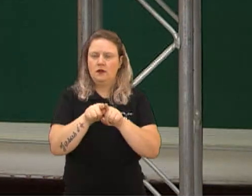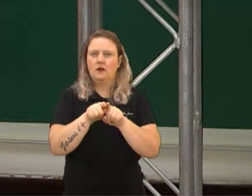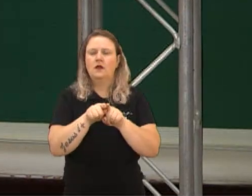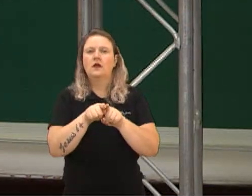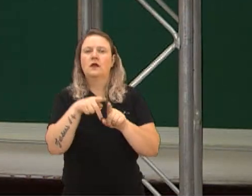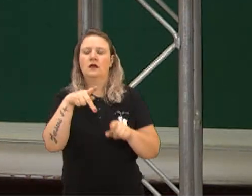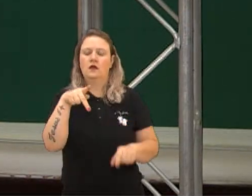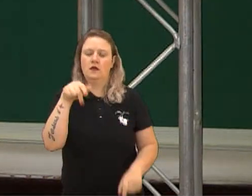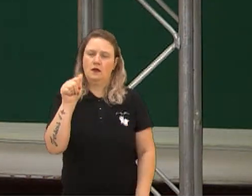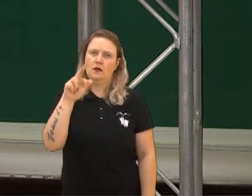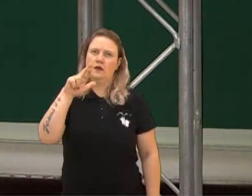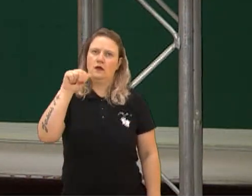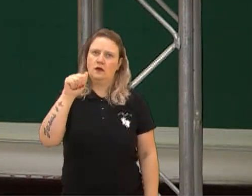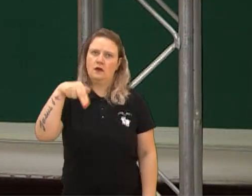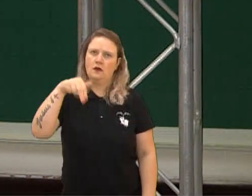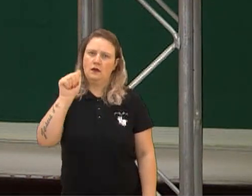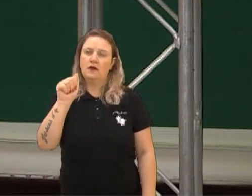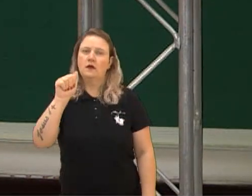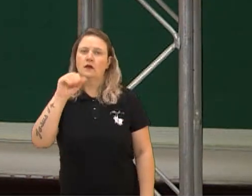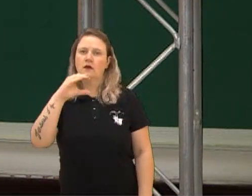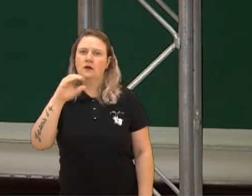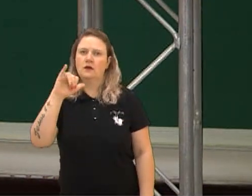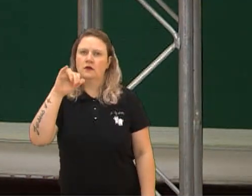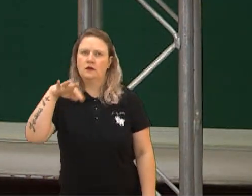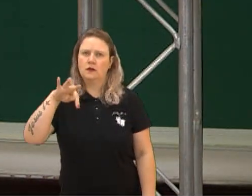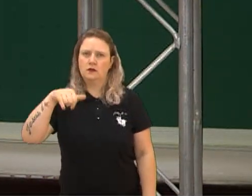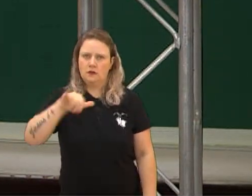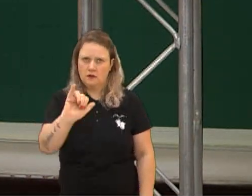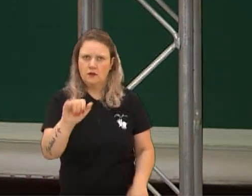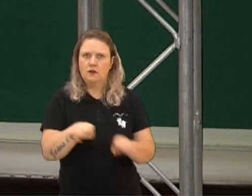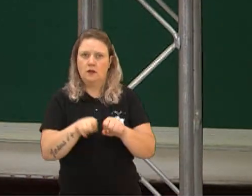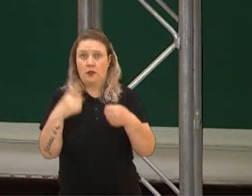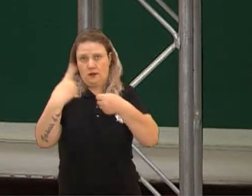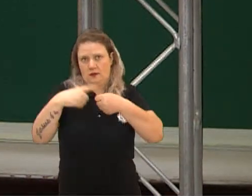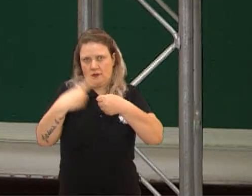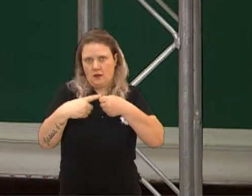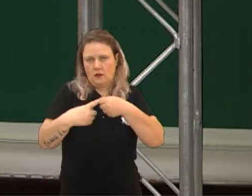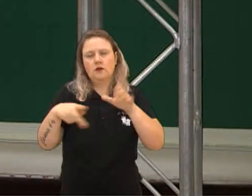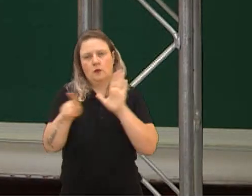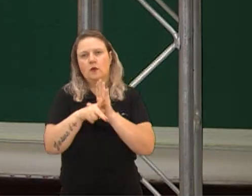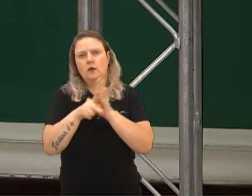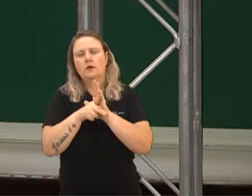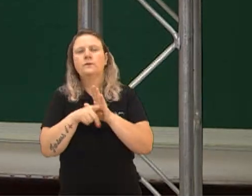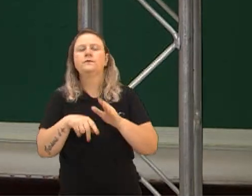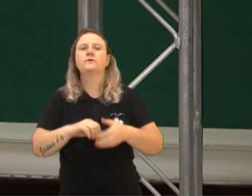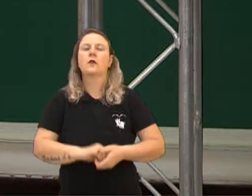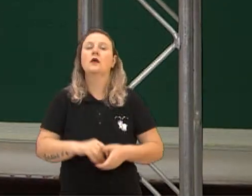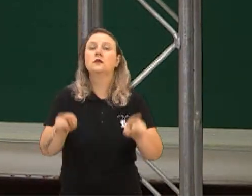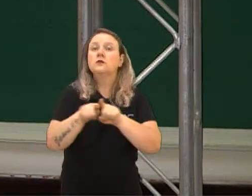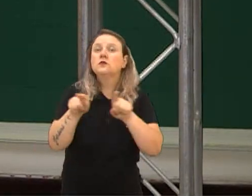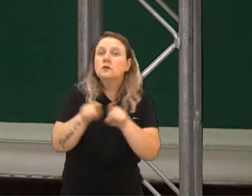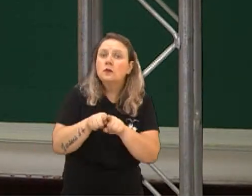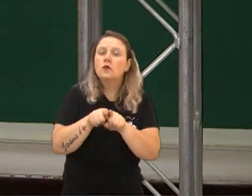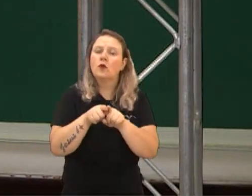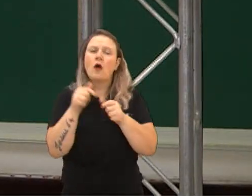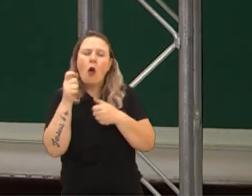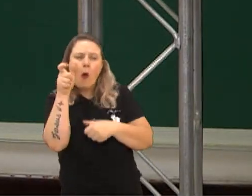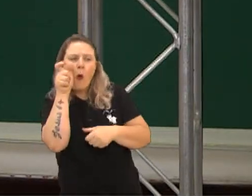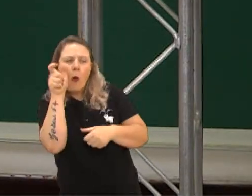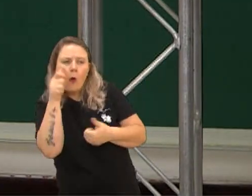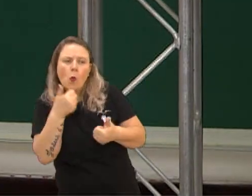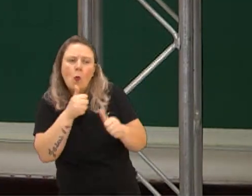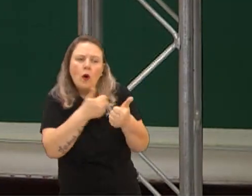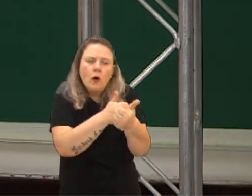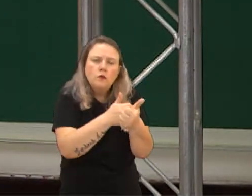Paranacite, né? E vocês têm aqui o pessoal de Londrina, ó, Luiz Otávio, pessoal, parabéns por estar aí nos acompanhando, né?